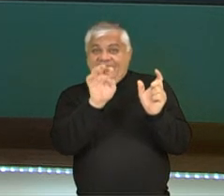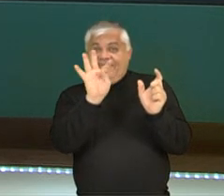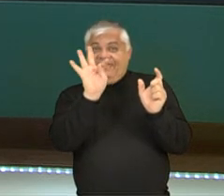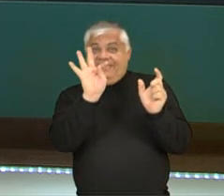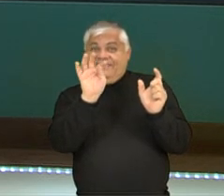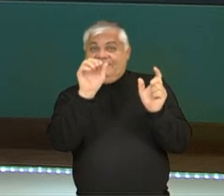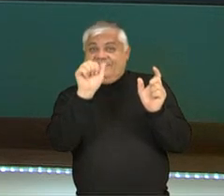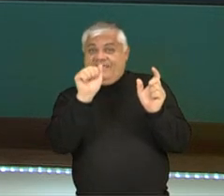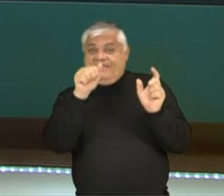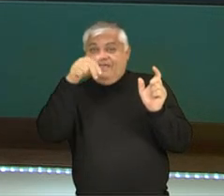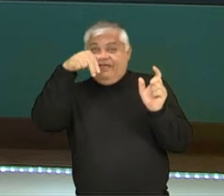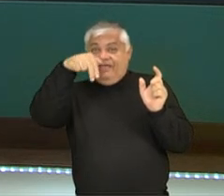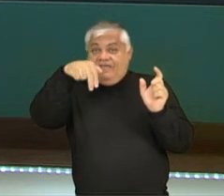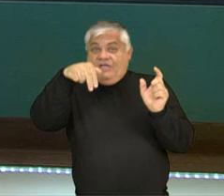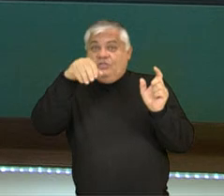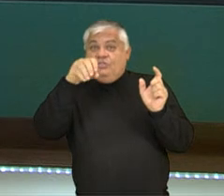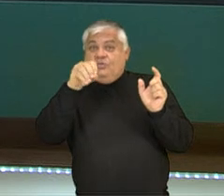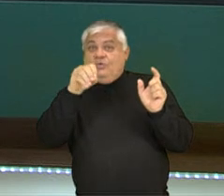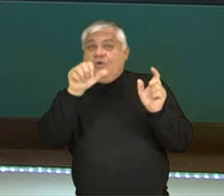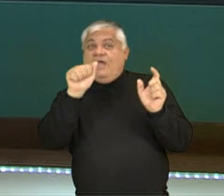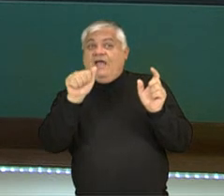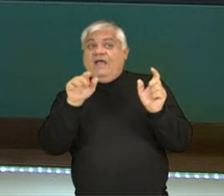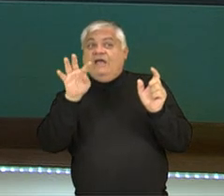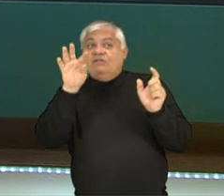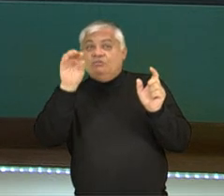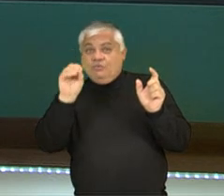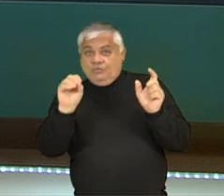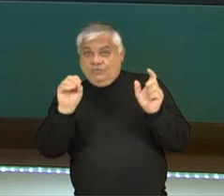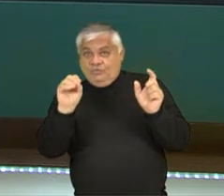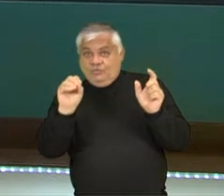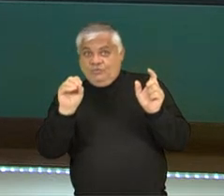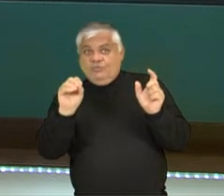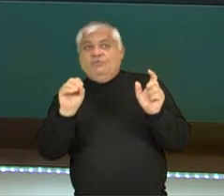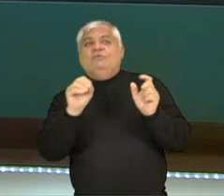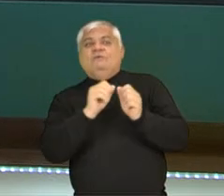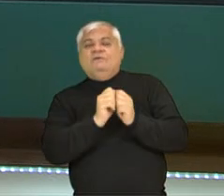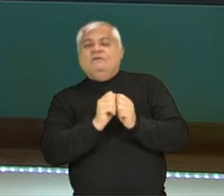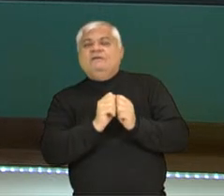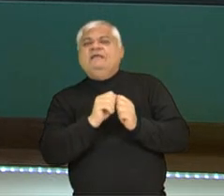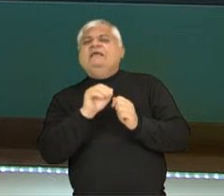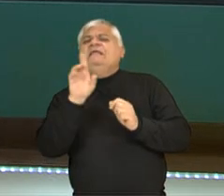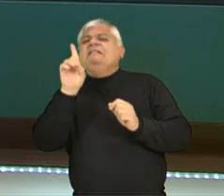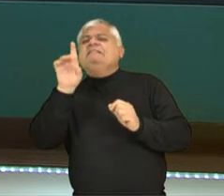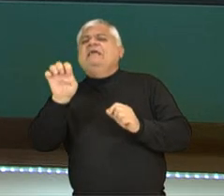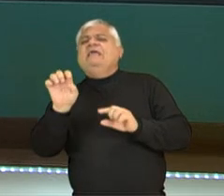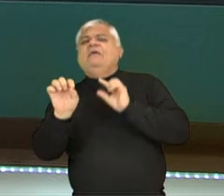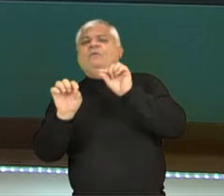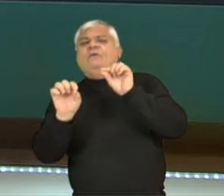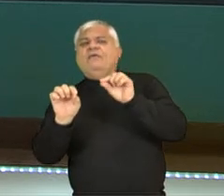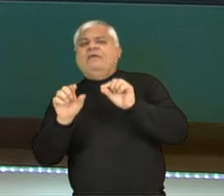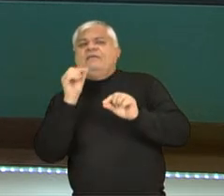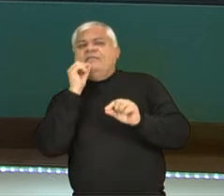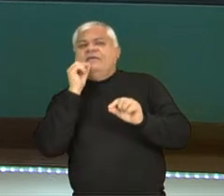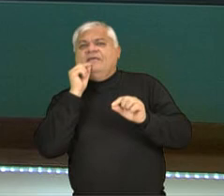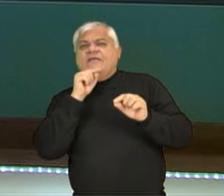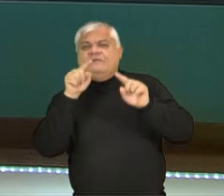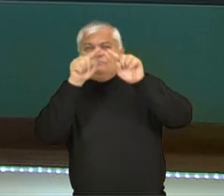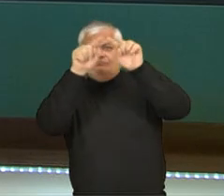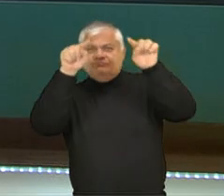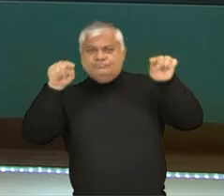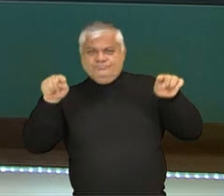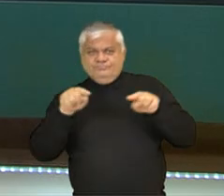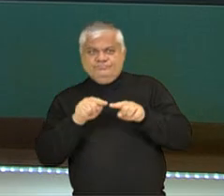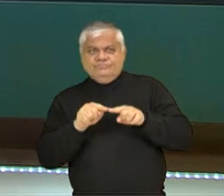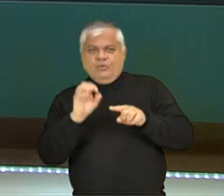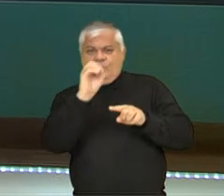AN ligação simples, etan, oato, de, aí nós temos aqui esse